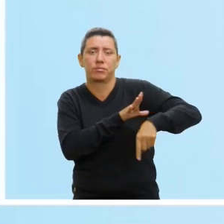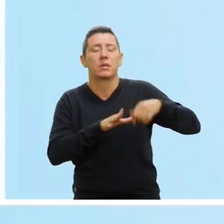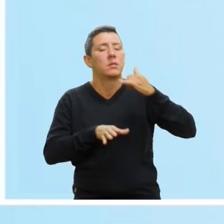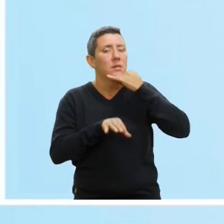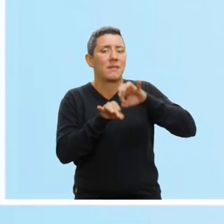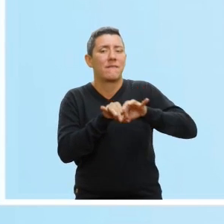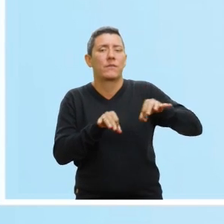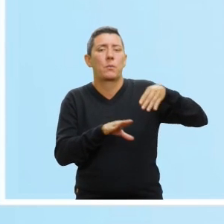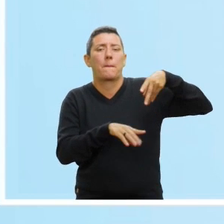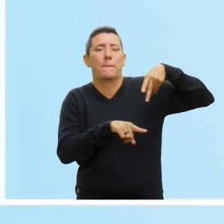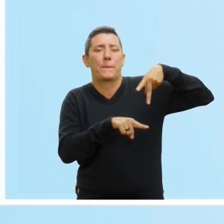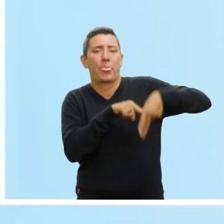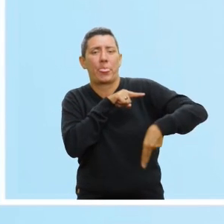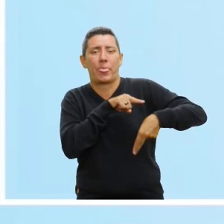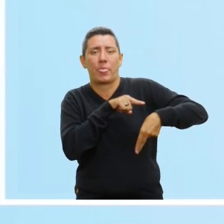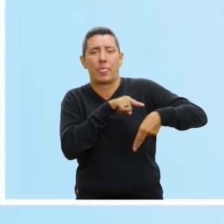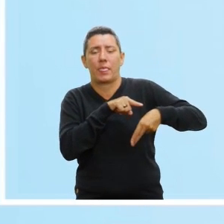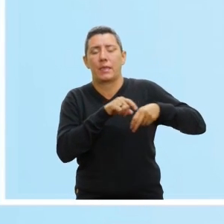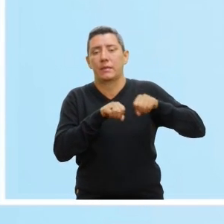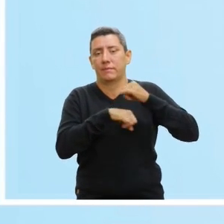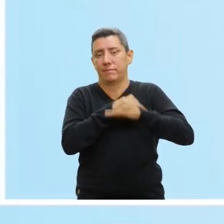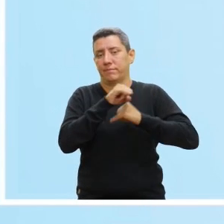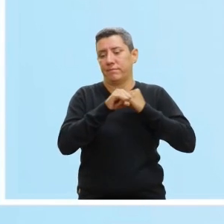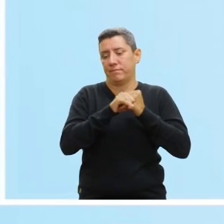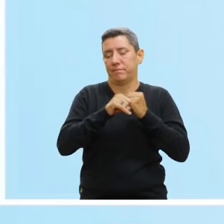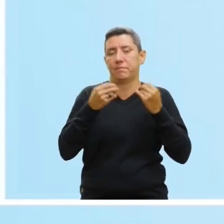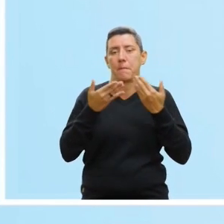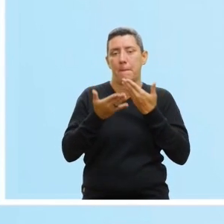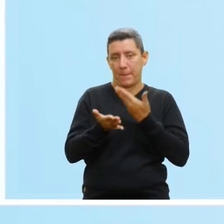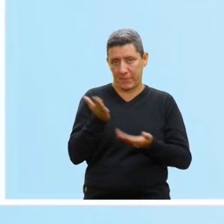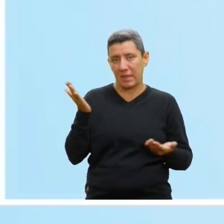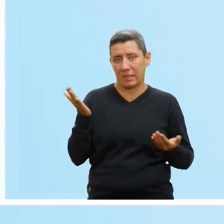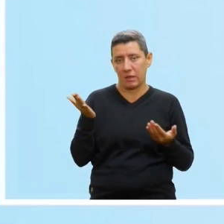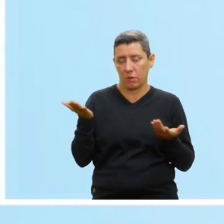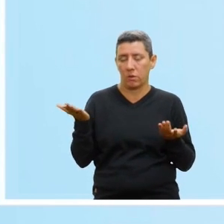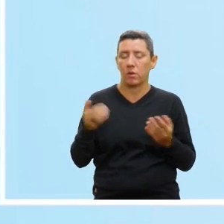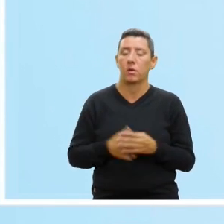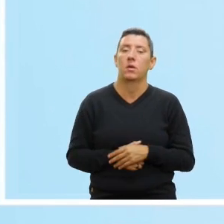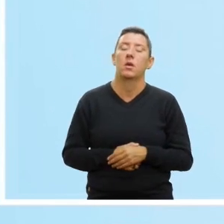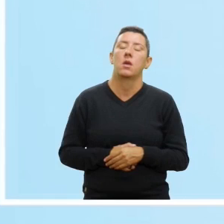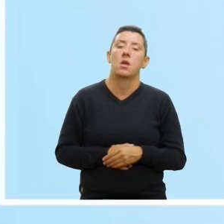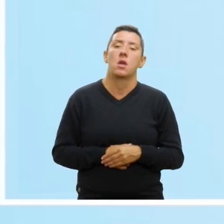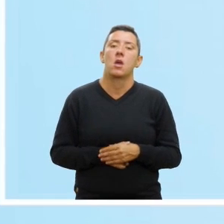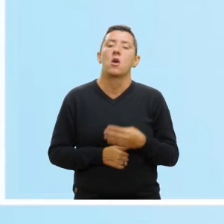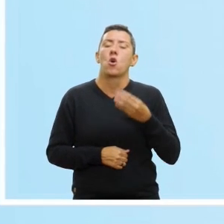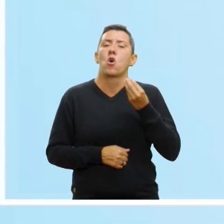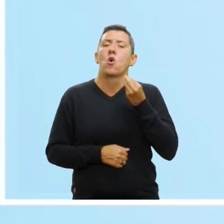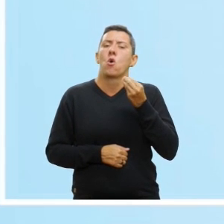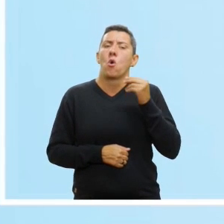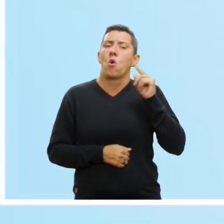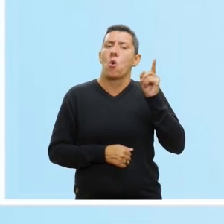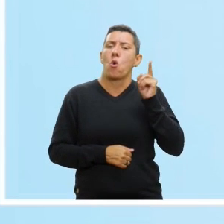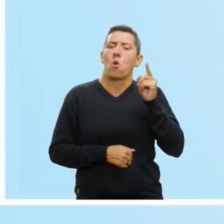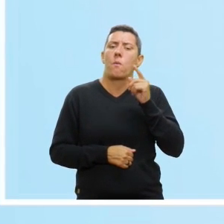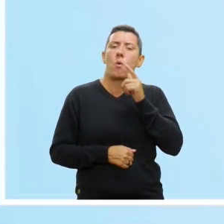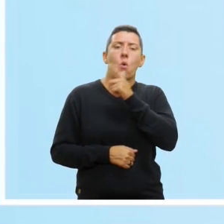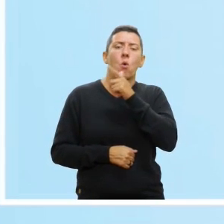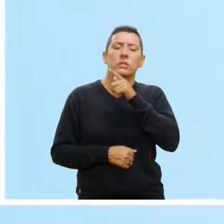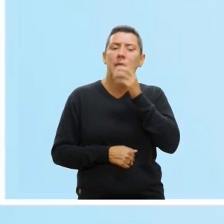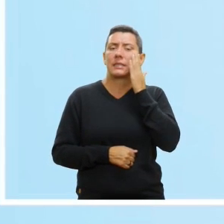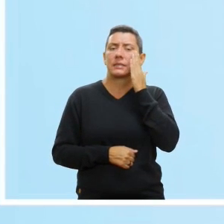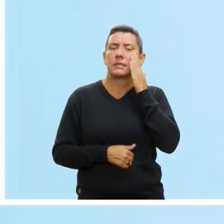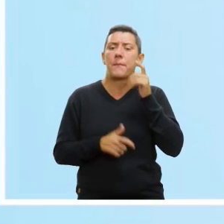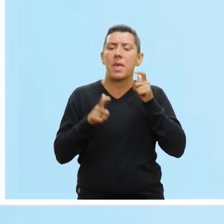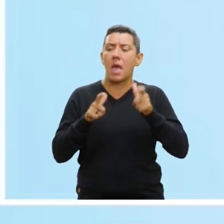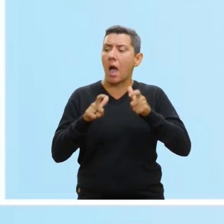ótica e rompeu e parou o sistema inteiro. Como que a operadora consegue saber, como que o provedor consegue saber